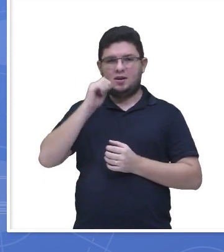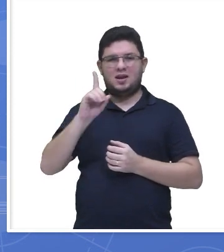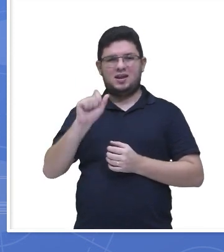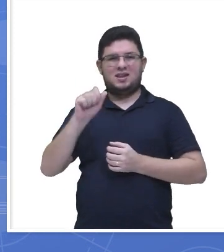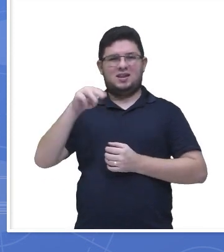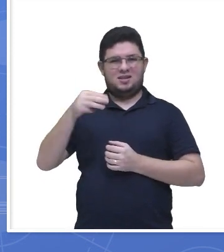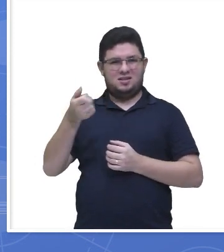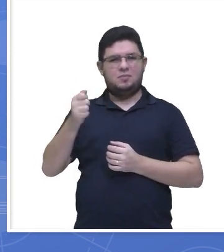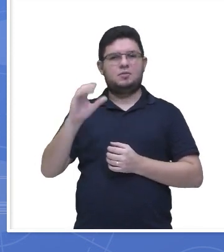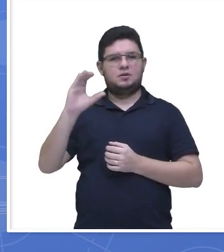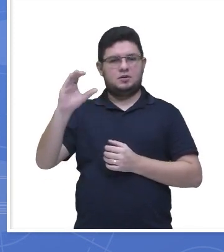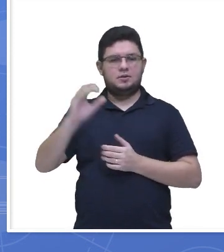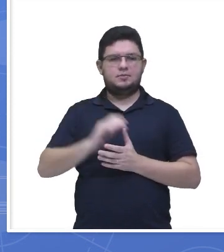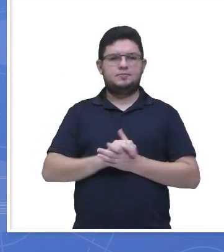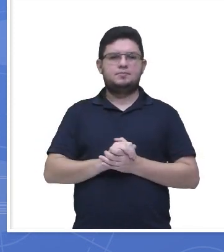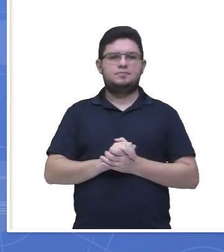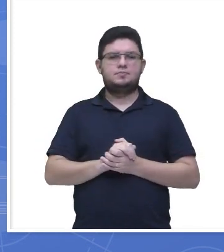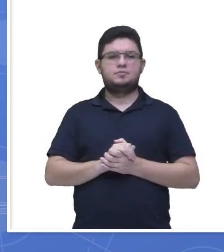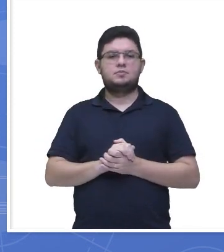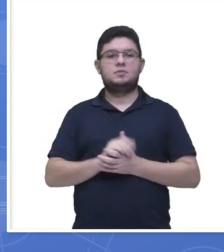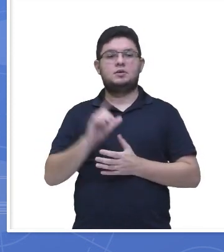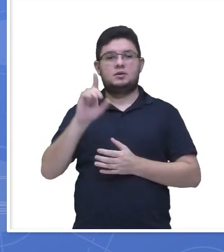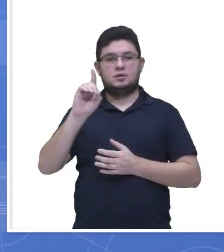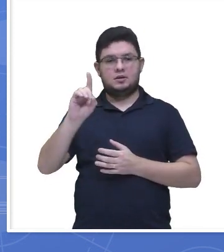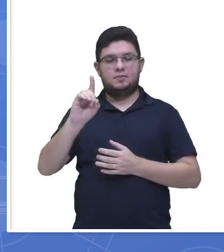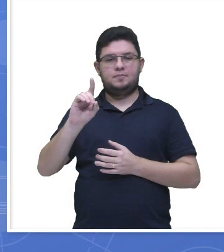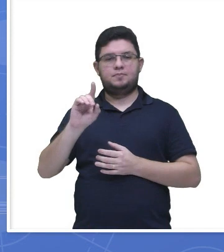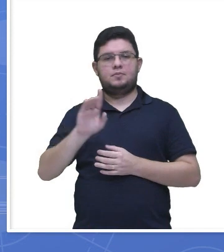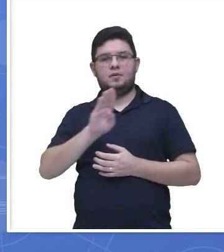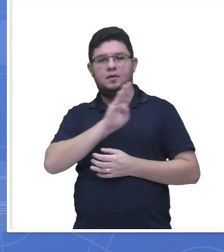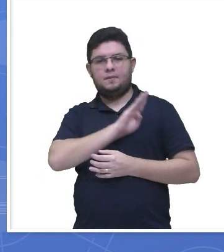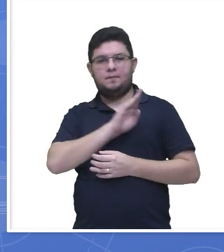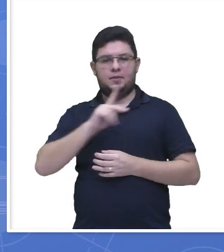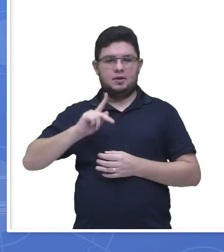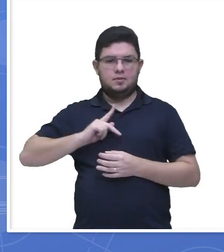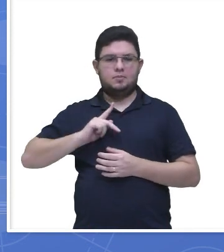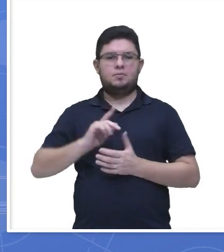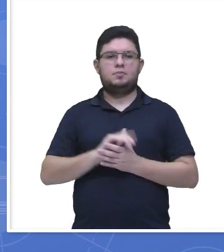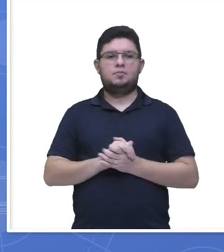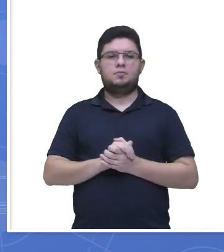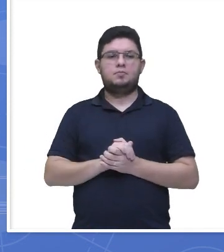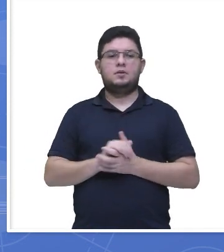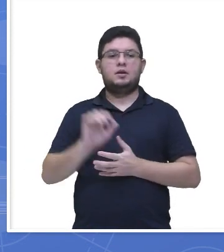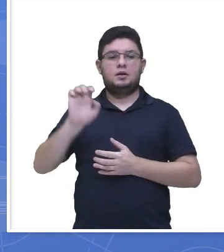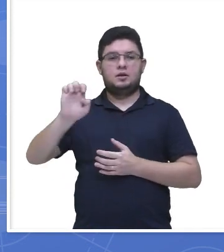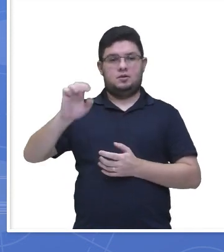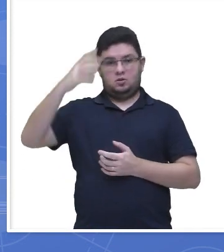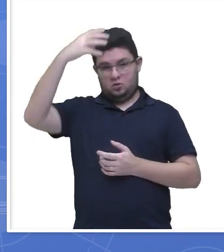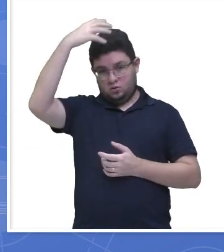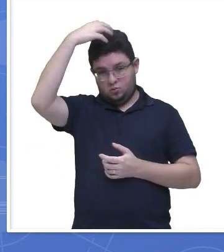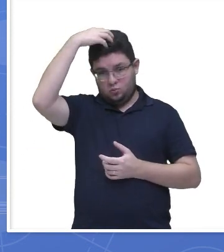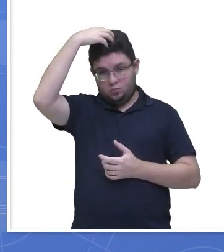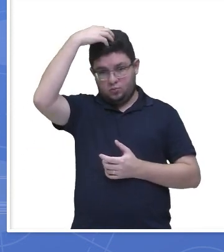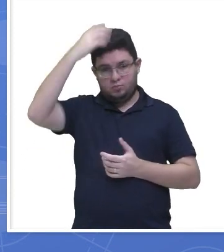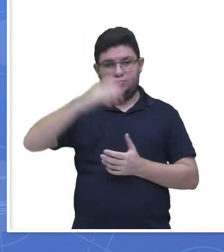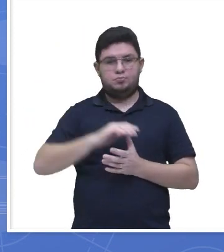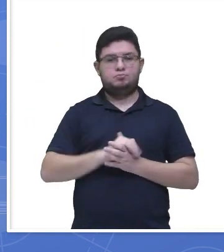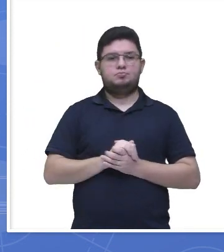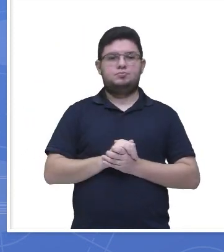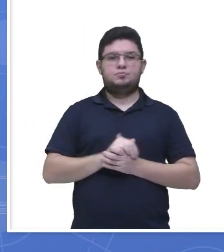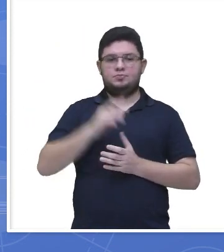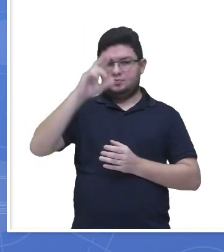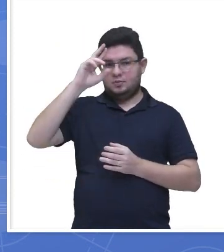A letra D, o bispo. E a letra E é o rei, né? Que é a peça-chave para o cheque-mate, né?